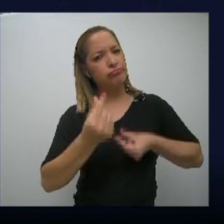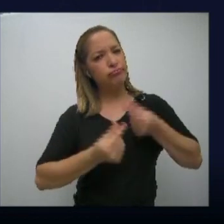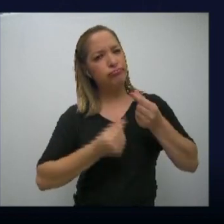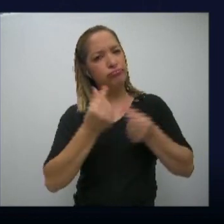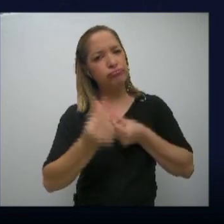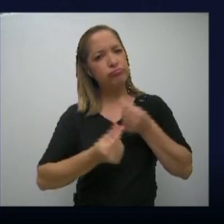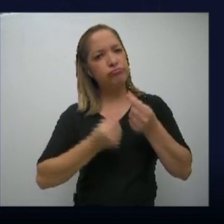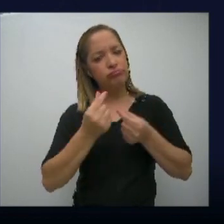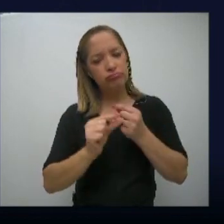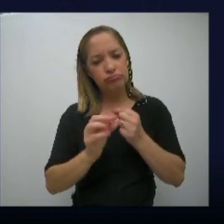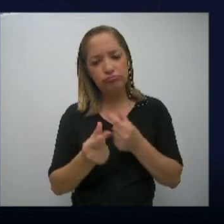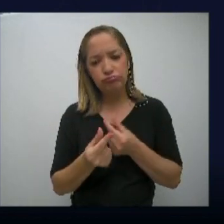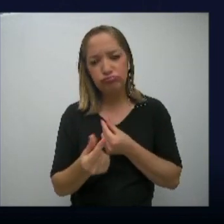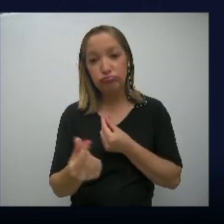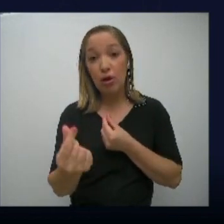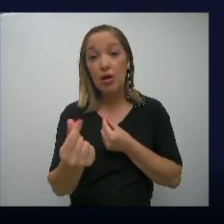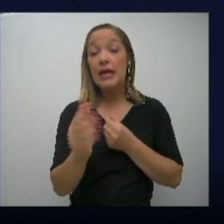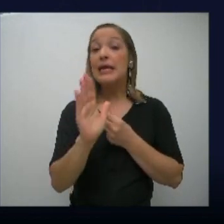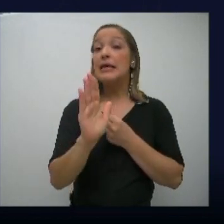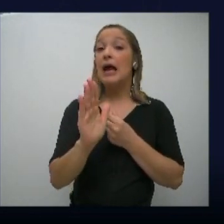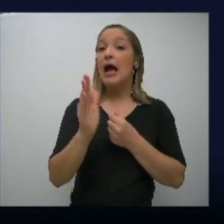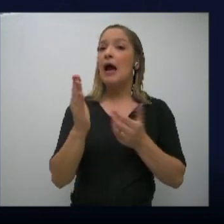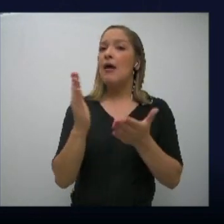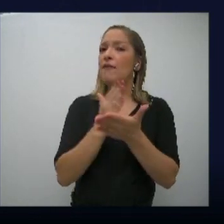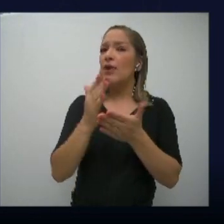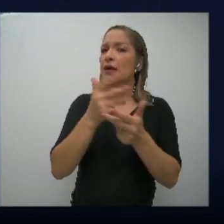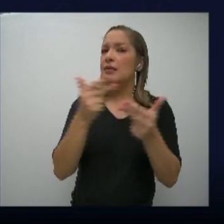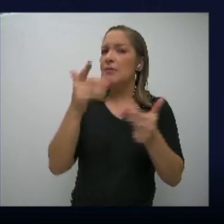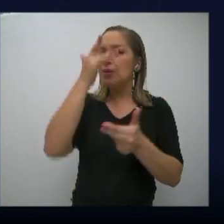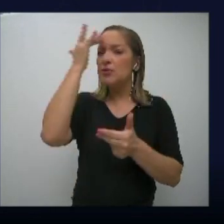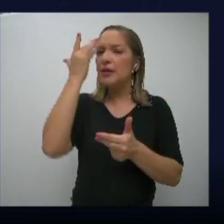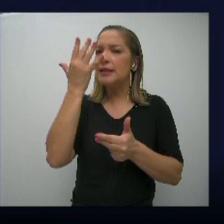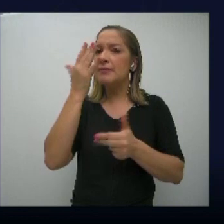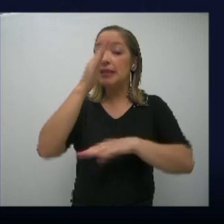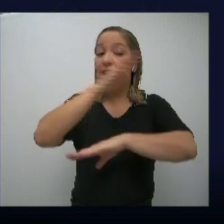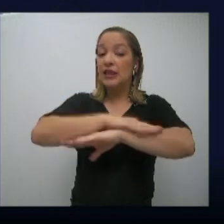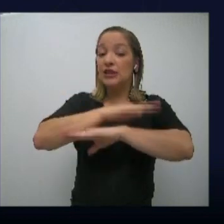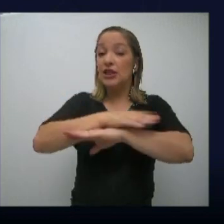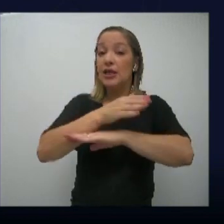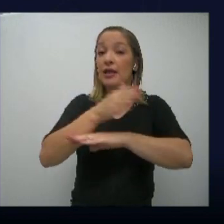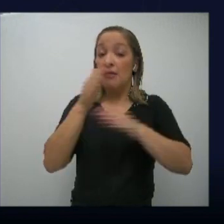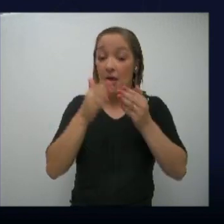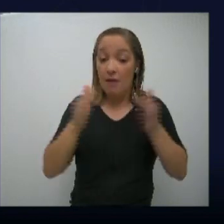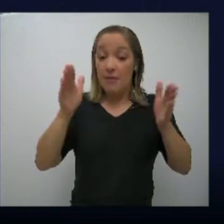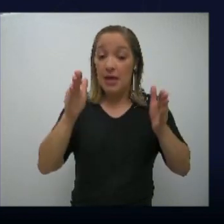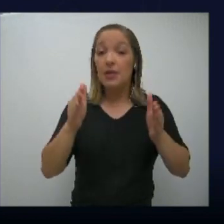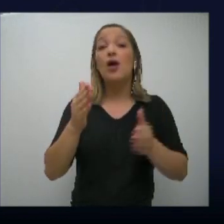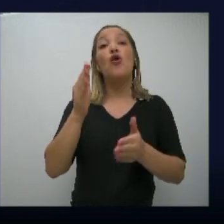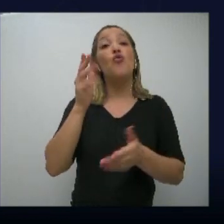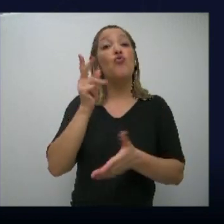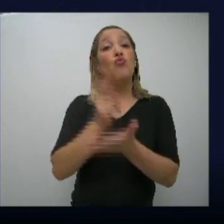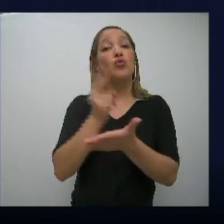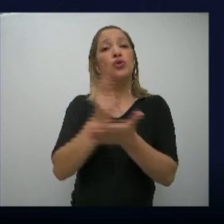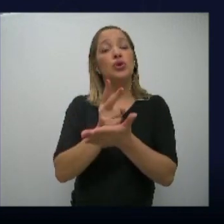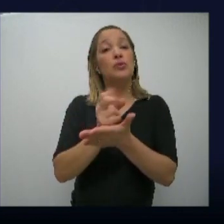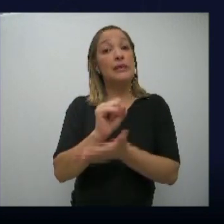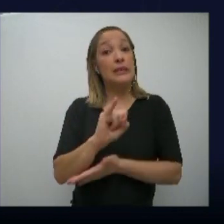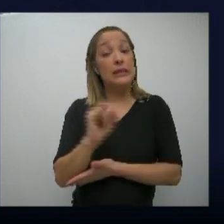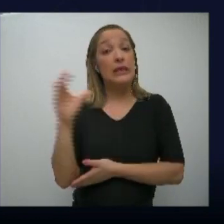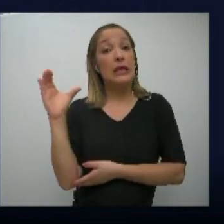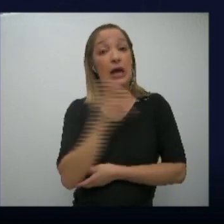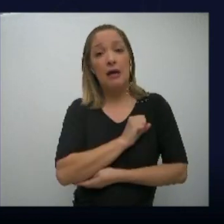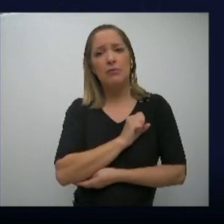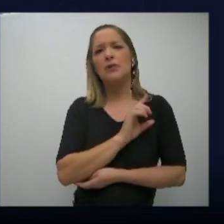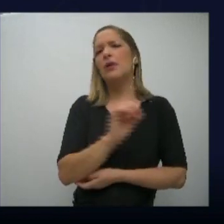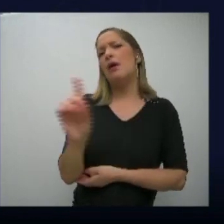muita gente quer saber se essa janela de curto prazo onde tiveram muitas ofertas ela vai continuar aberta se a passageira Eu dirigi não